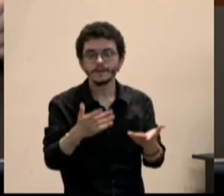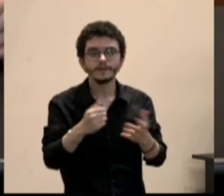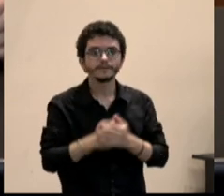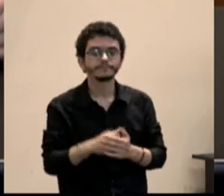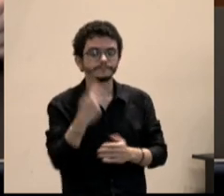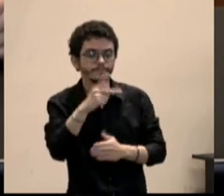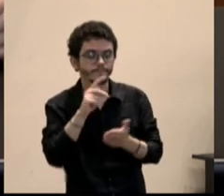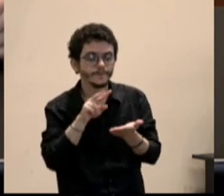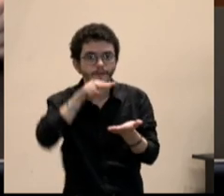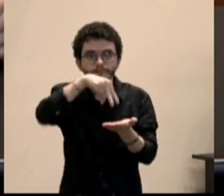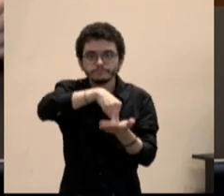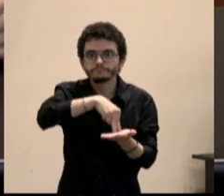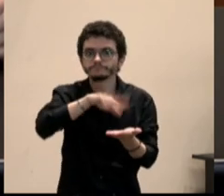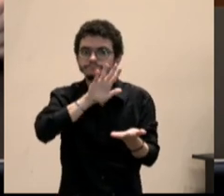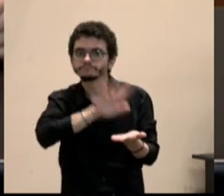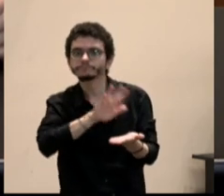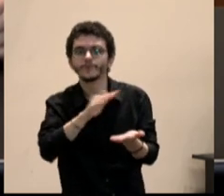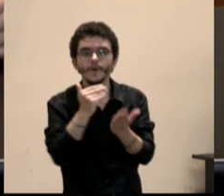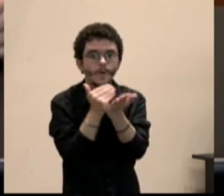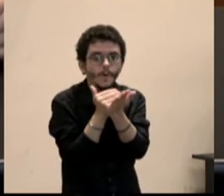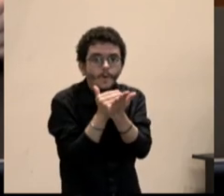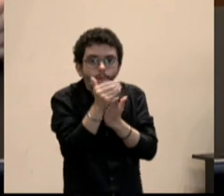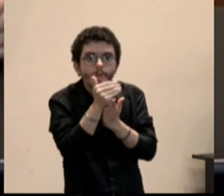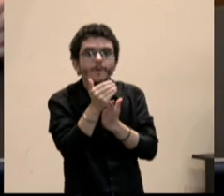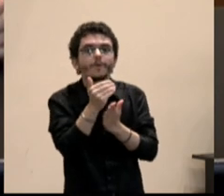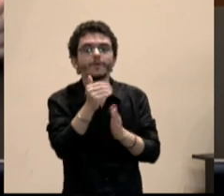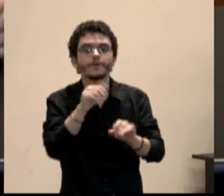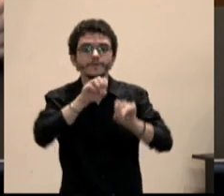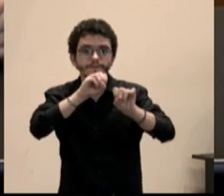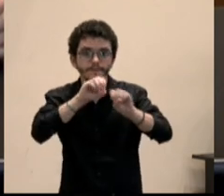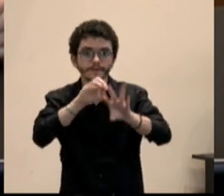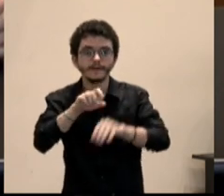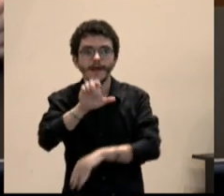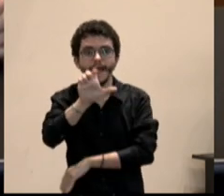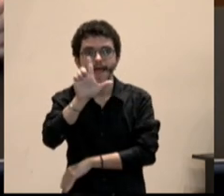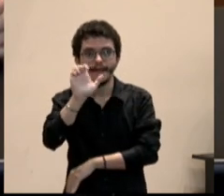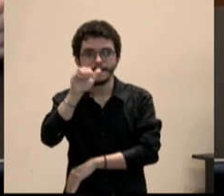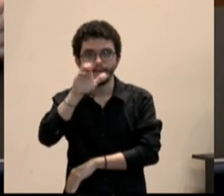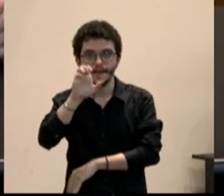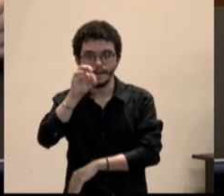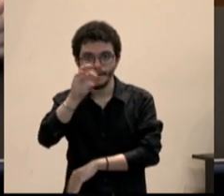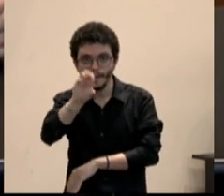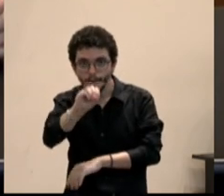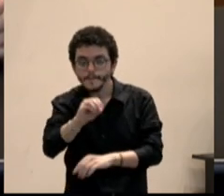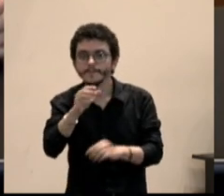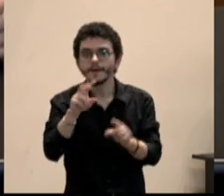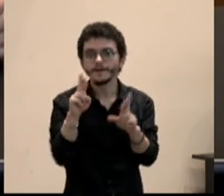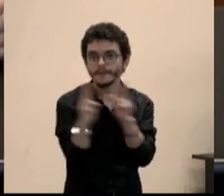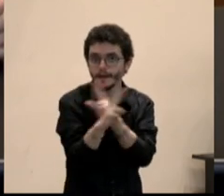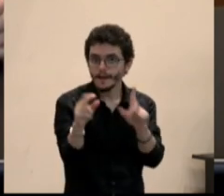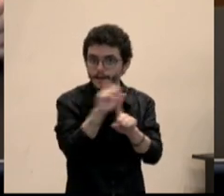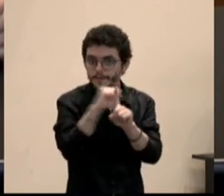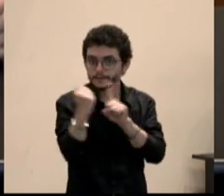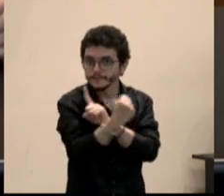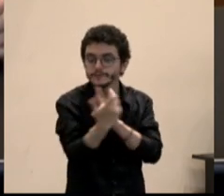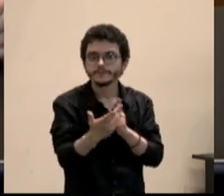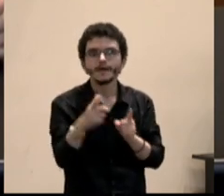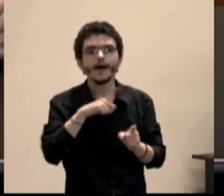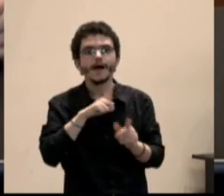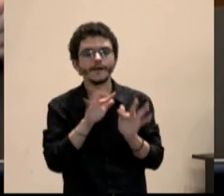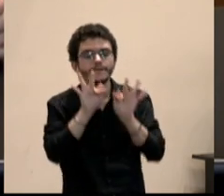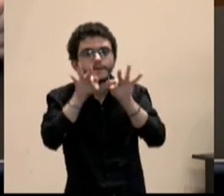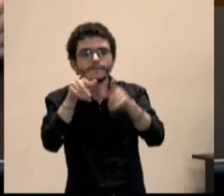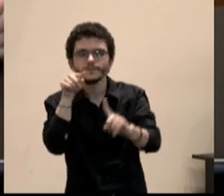assenta no princípio da educação como elemento constitutivo e constituinte das relações sociais, que tem como